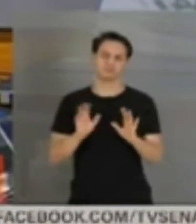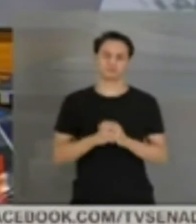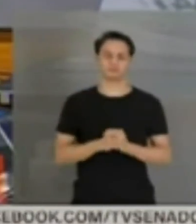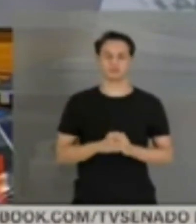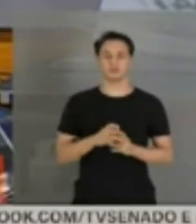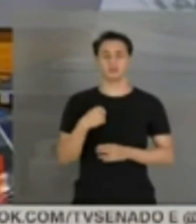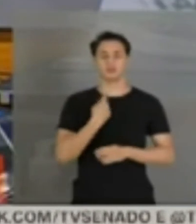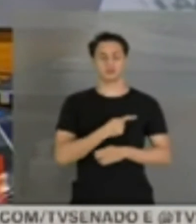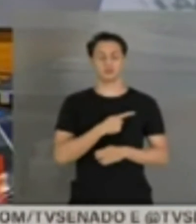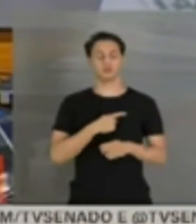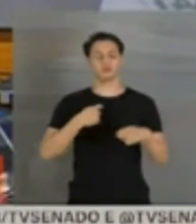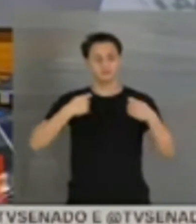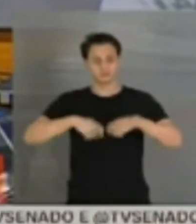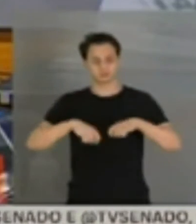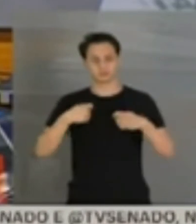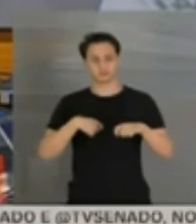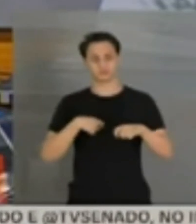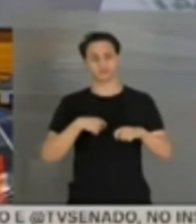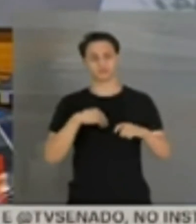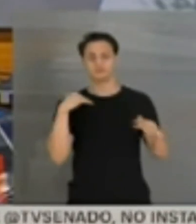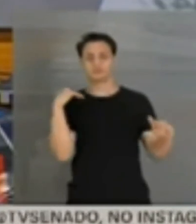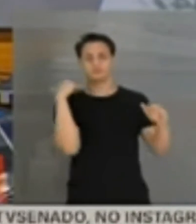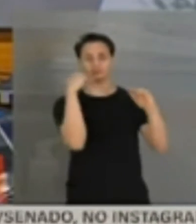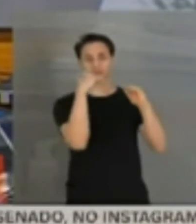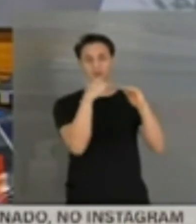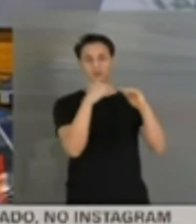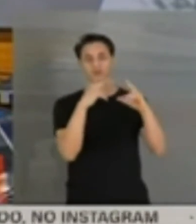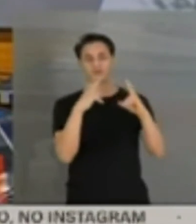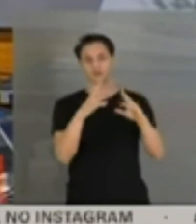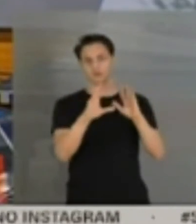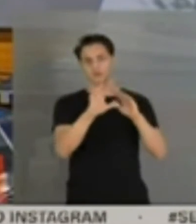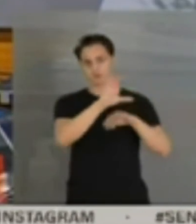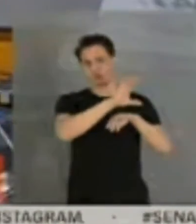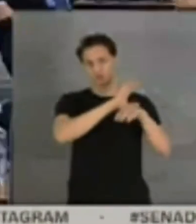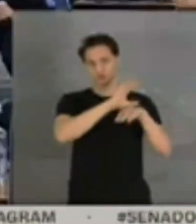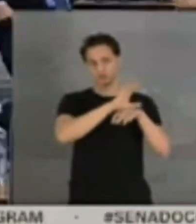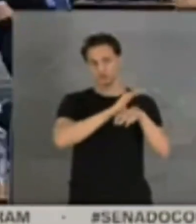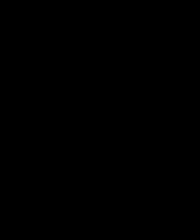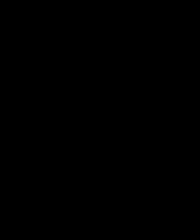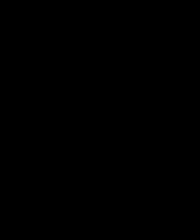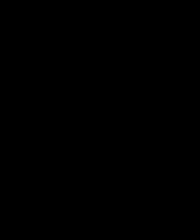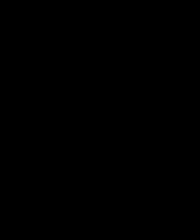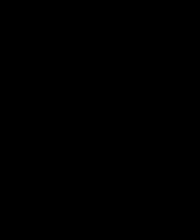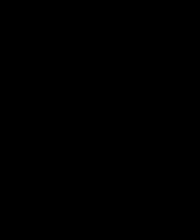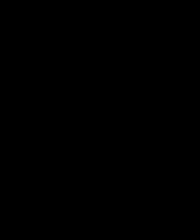dentro das regras constitucionais e do devido processo legal. Muito obrigado, senhor presidente. Obrigado, senador Marcos Rogério.